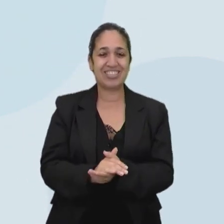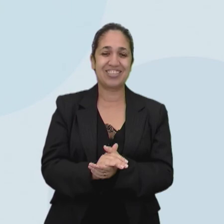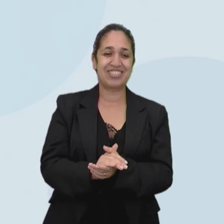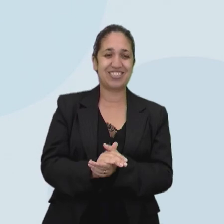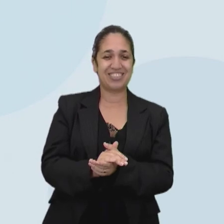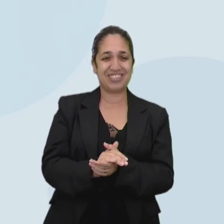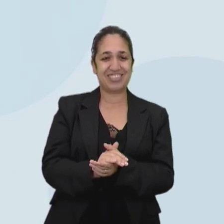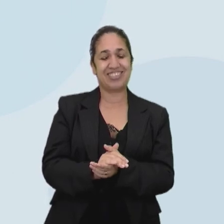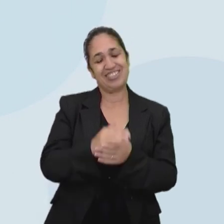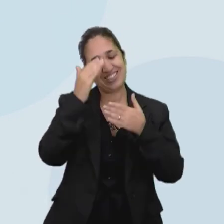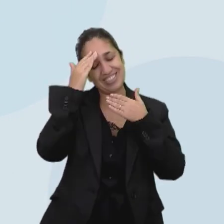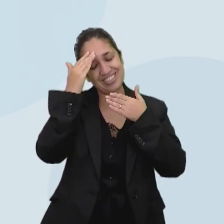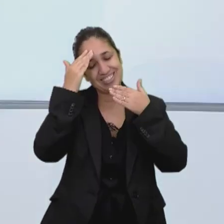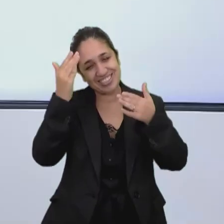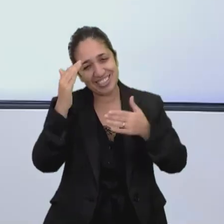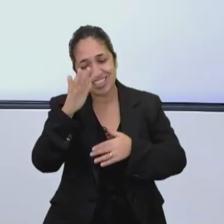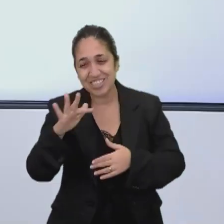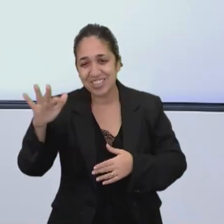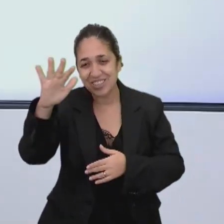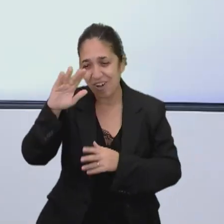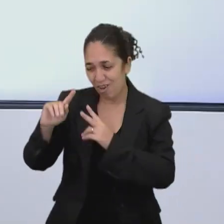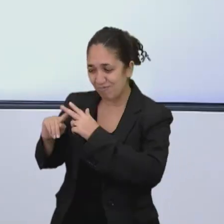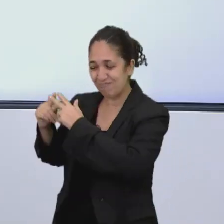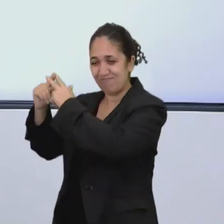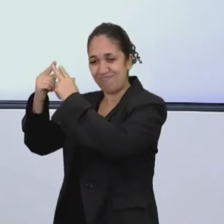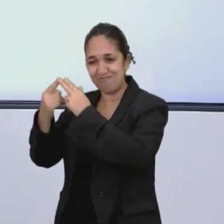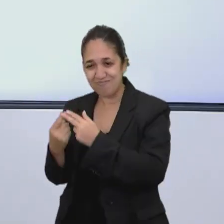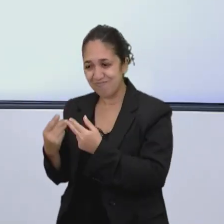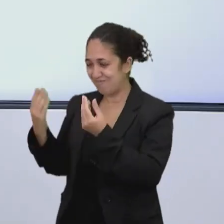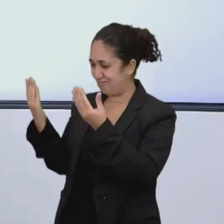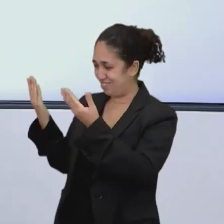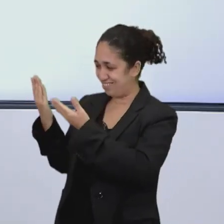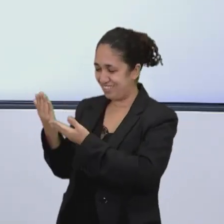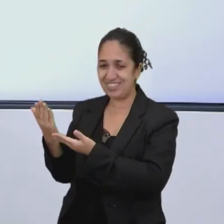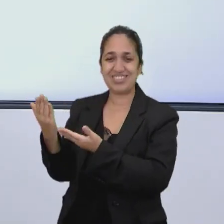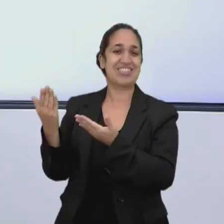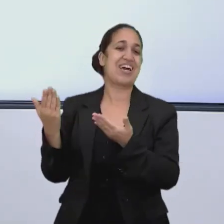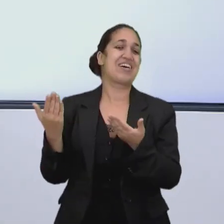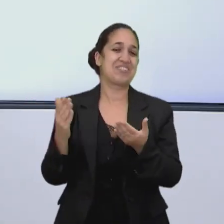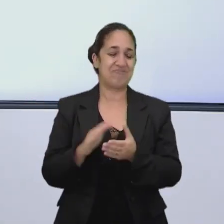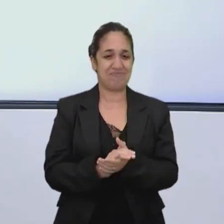eterno sempre agradecimento a toda a equipe de produção que faz que essa aula aconteça